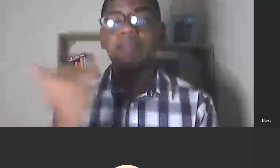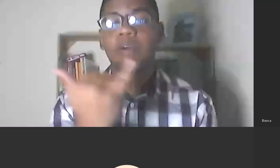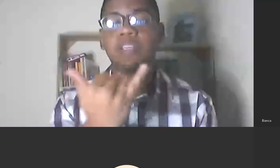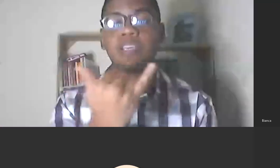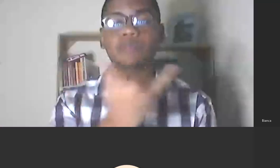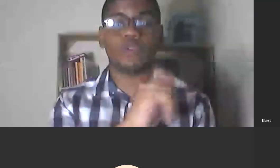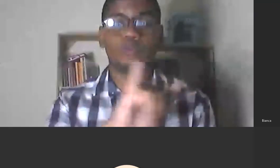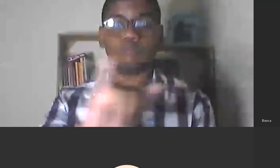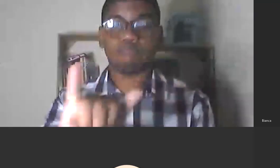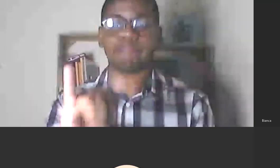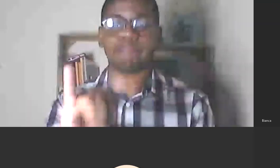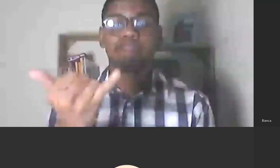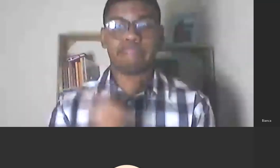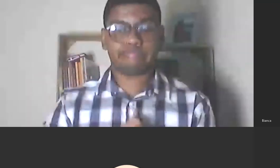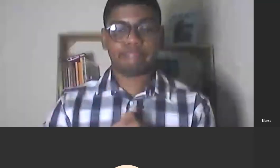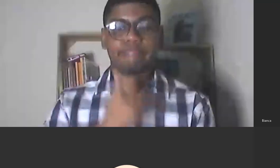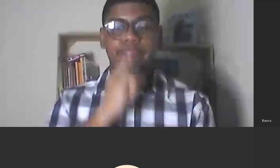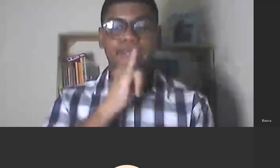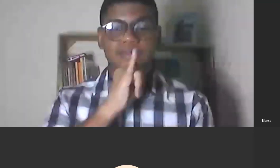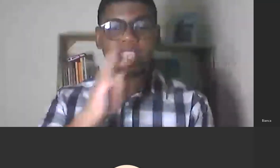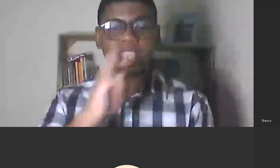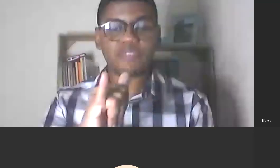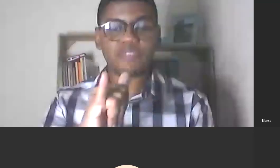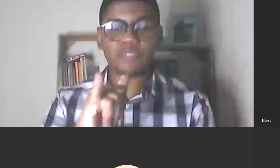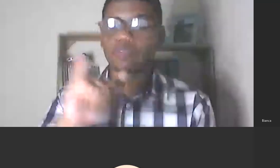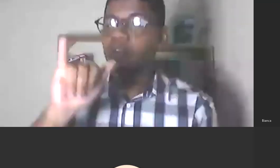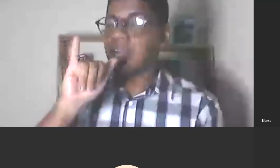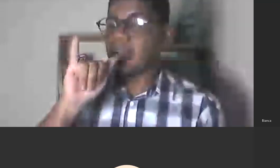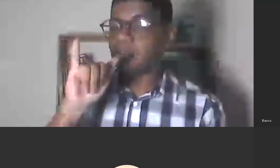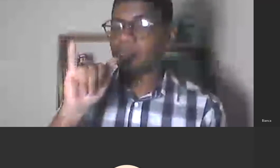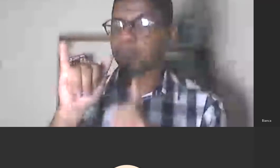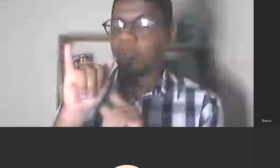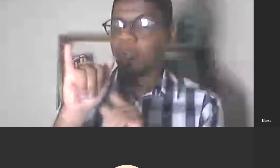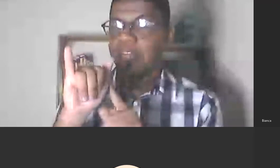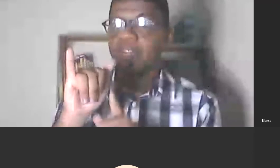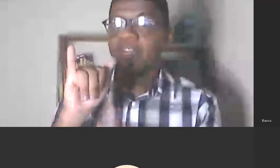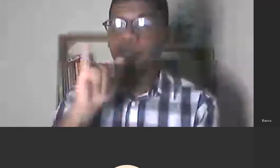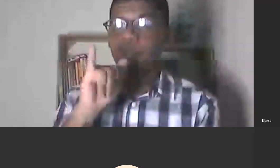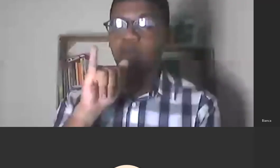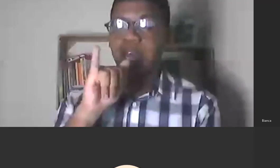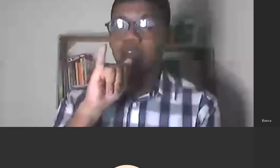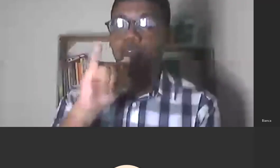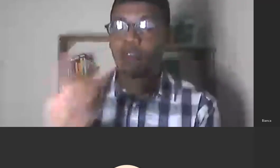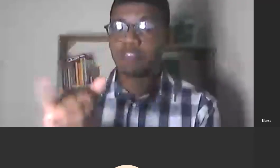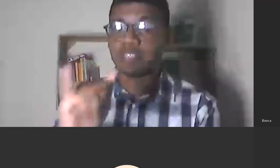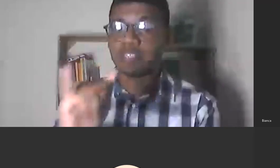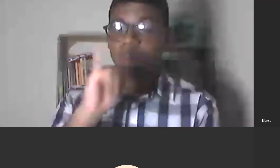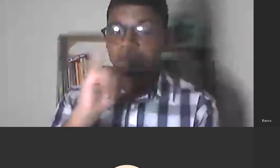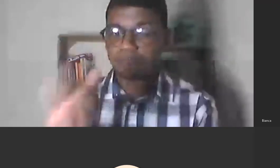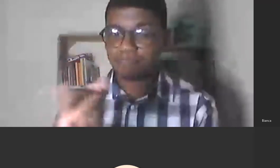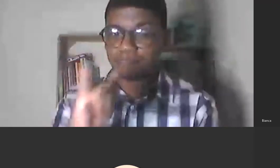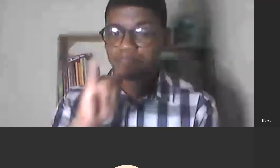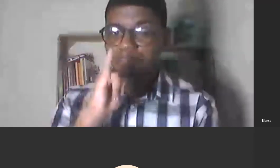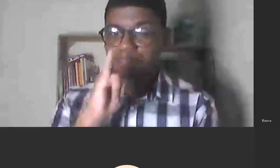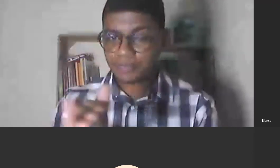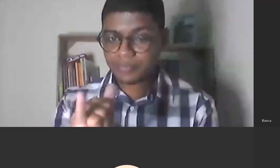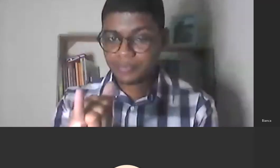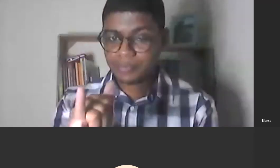Então, essa mão em Y, se eu aviso, polegar virado para o meu lado. Eu estou avisando.